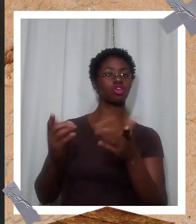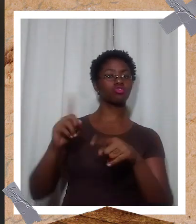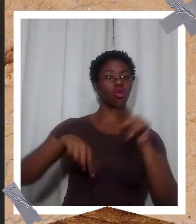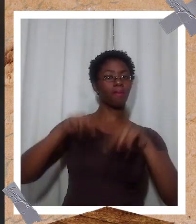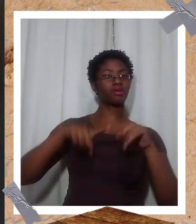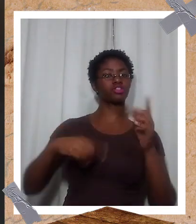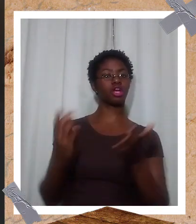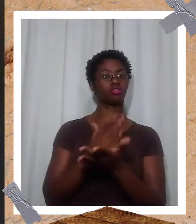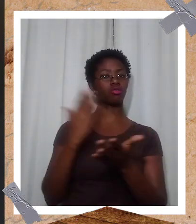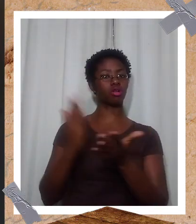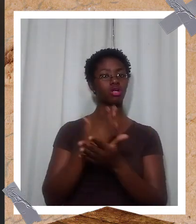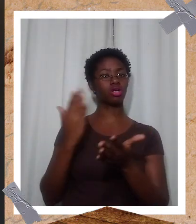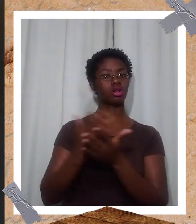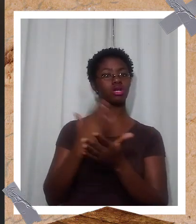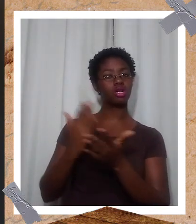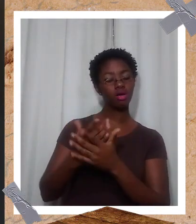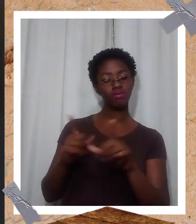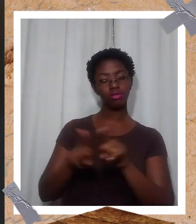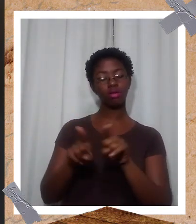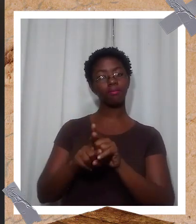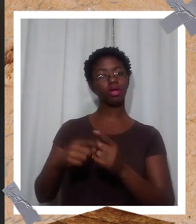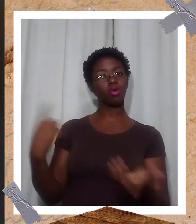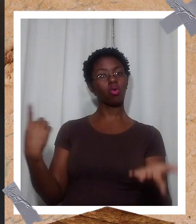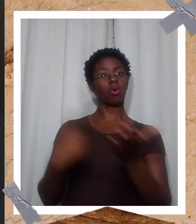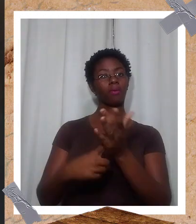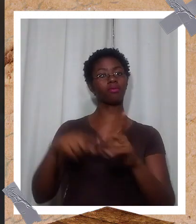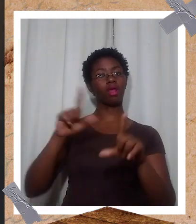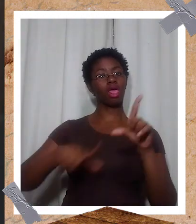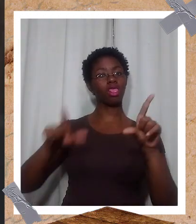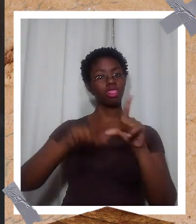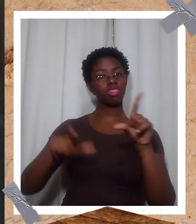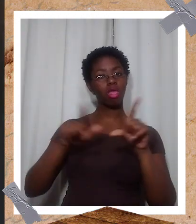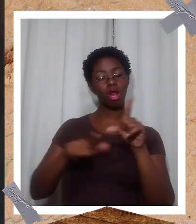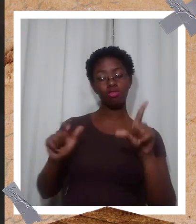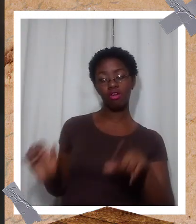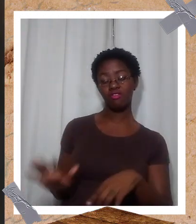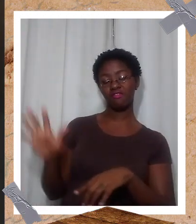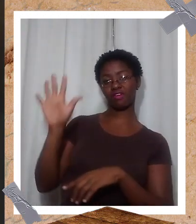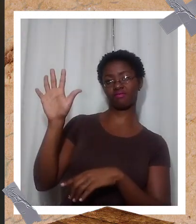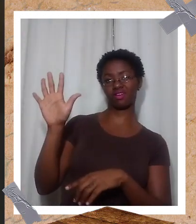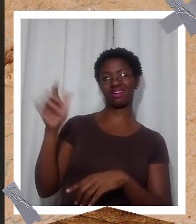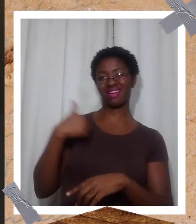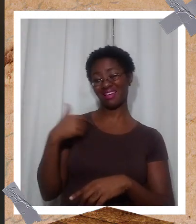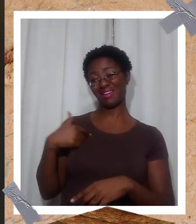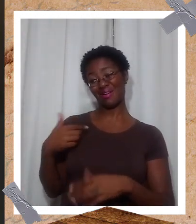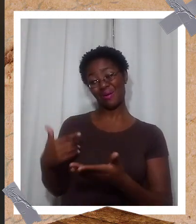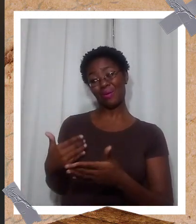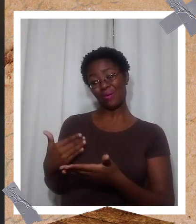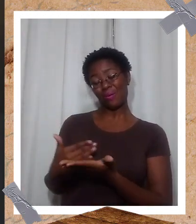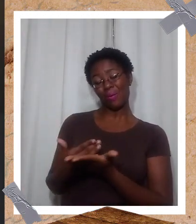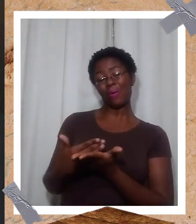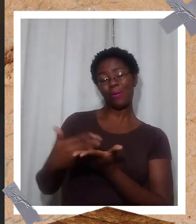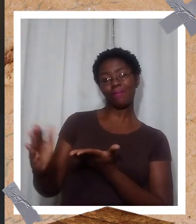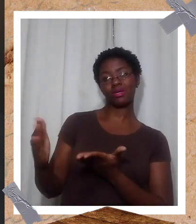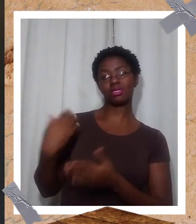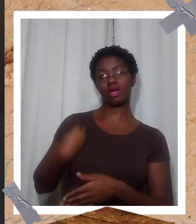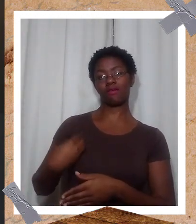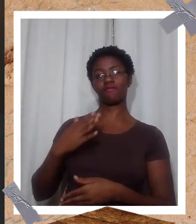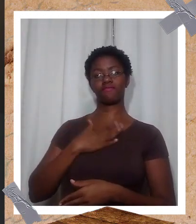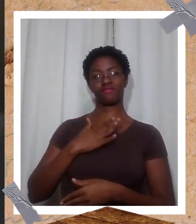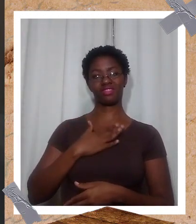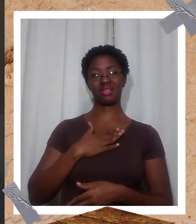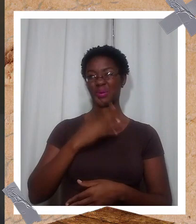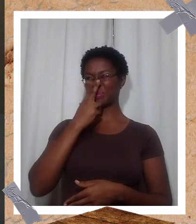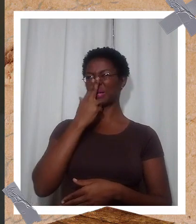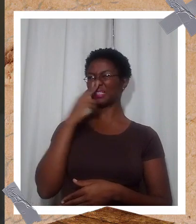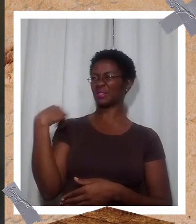um grande compromisso com a literatura periférica, né? Eu iniciei toda a minha trajetória, assim, é muito louco que eu